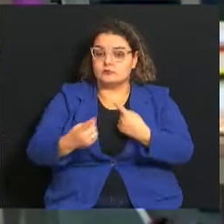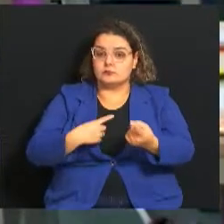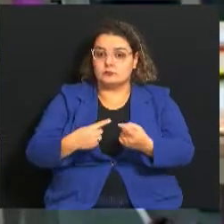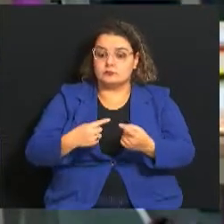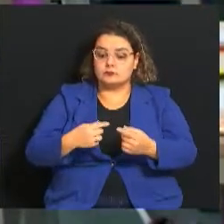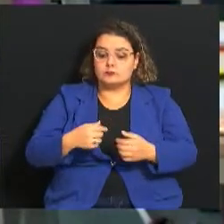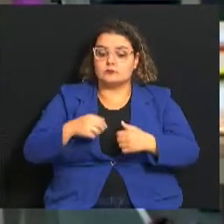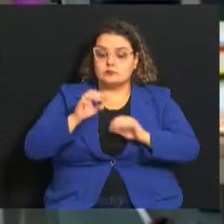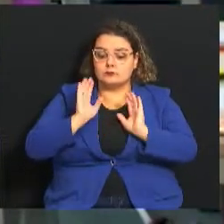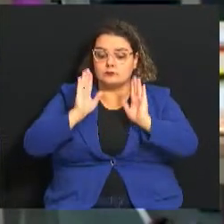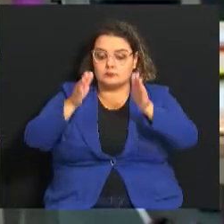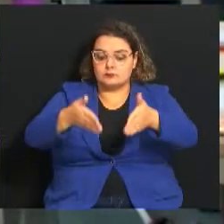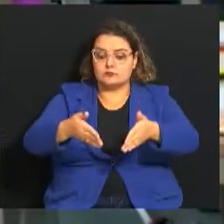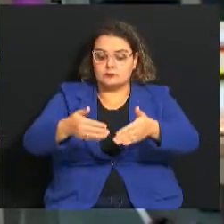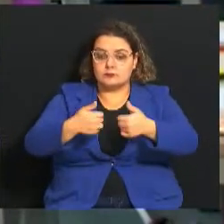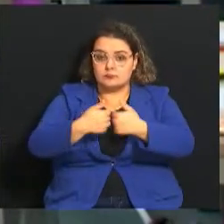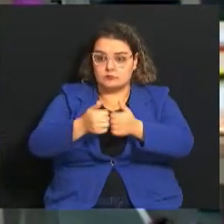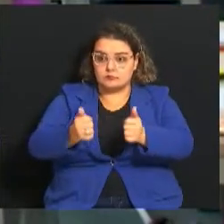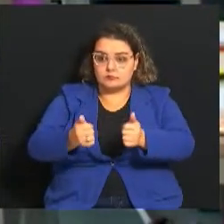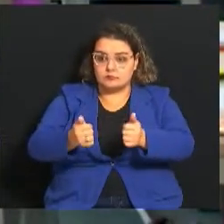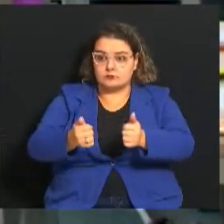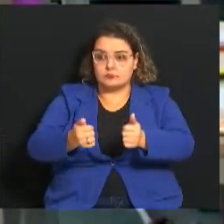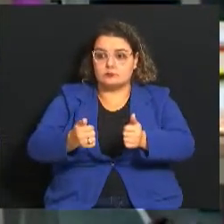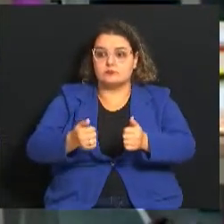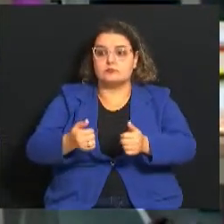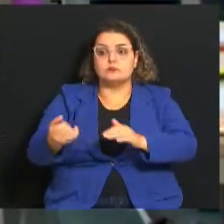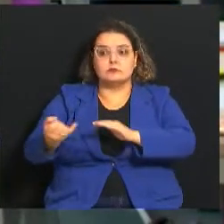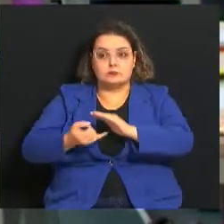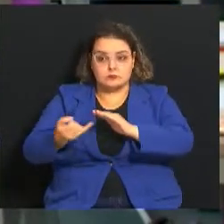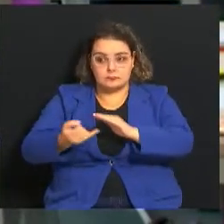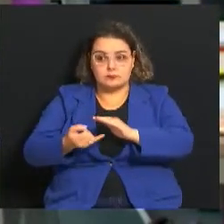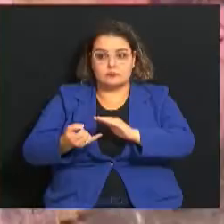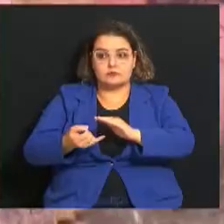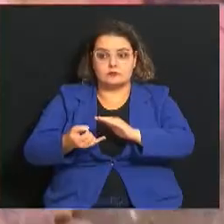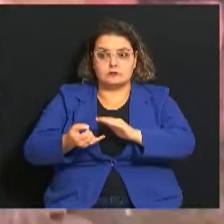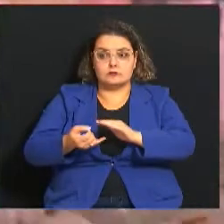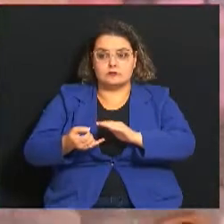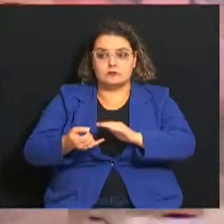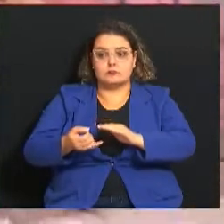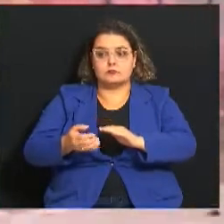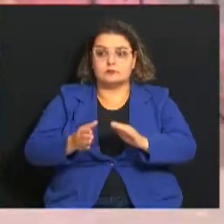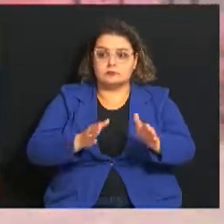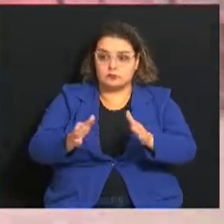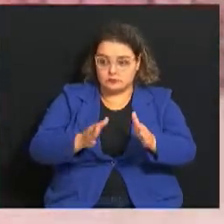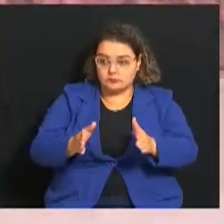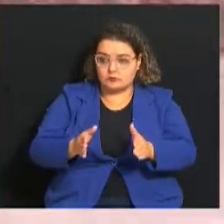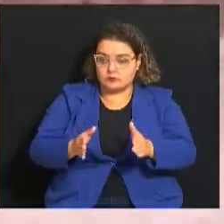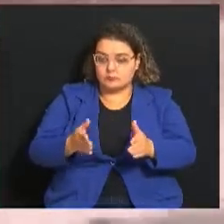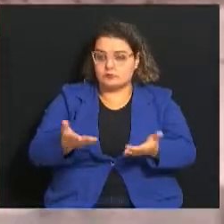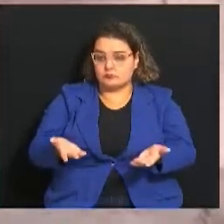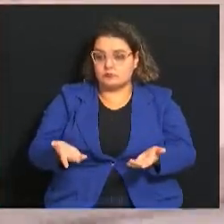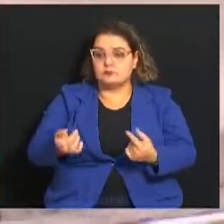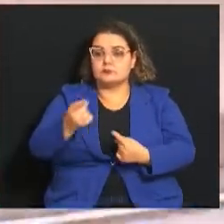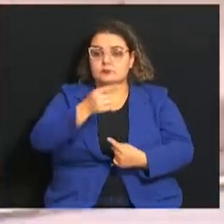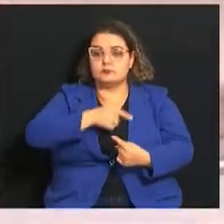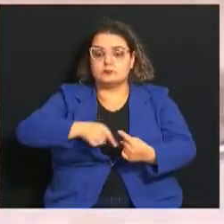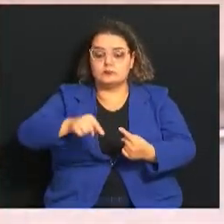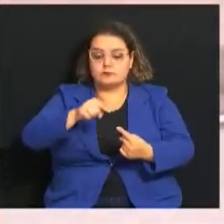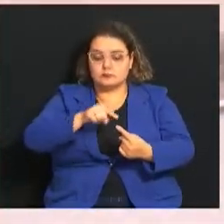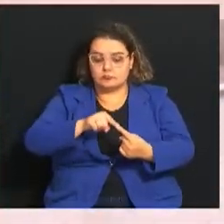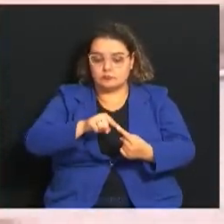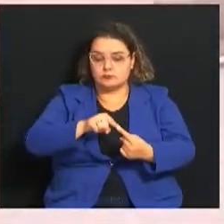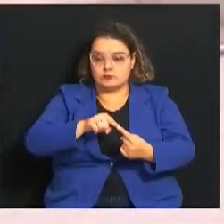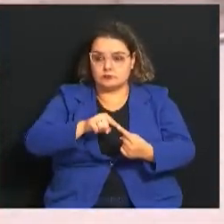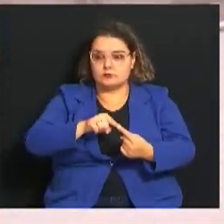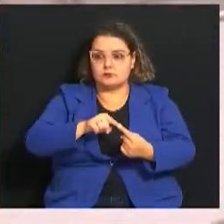trajeto e durante o período que a instituição se mantém funcionando. Pois é, o objetivo da medida é diminuir o tempo